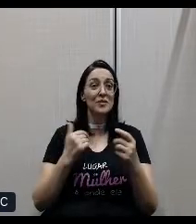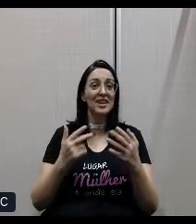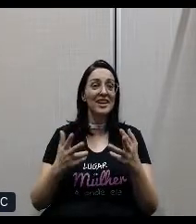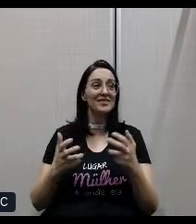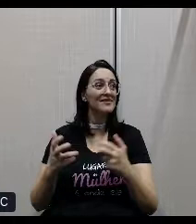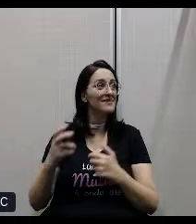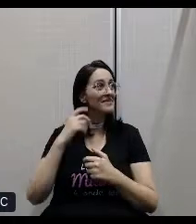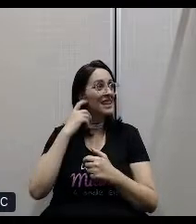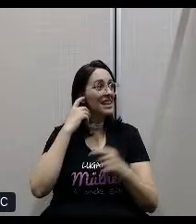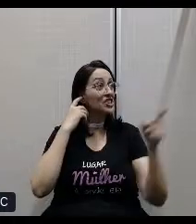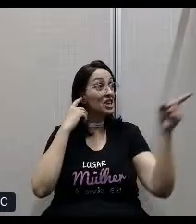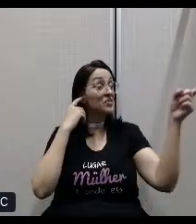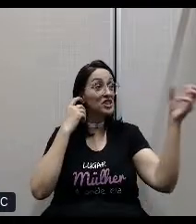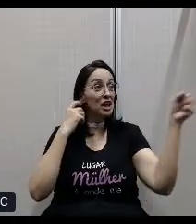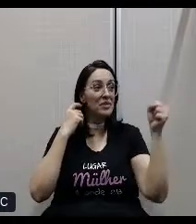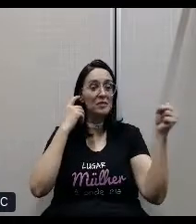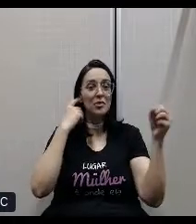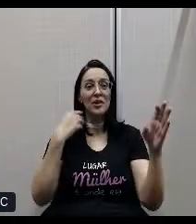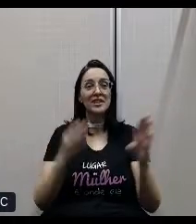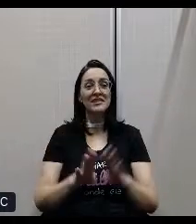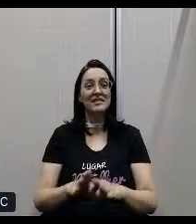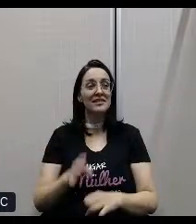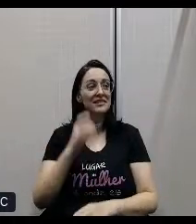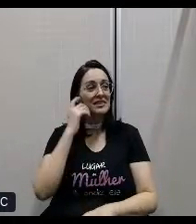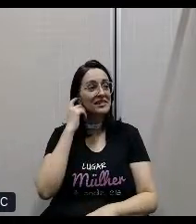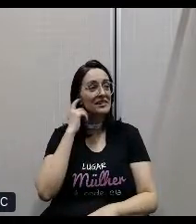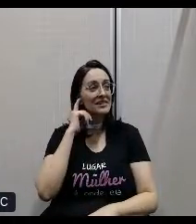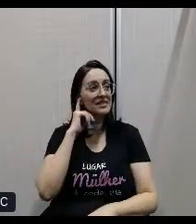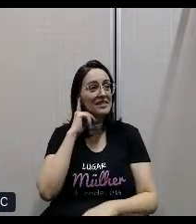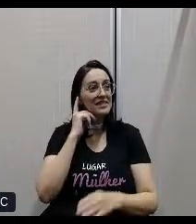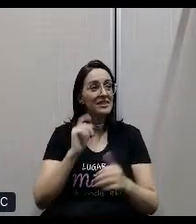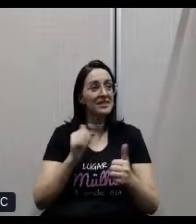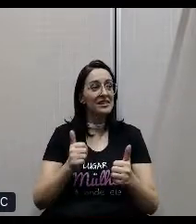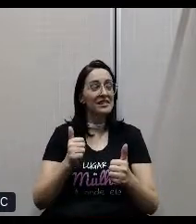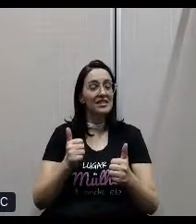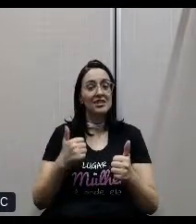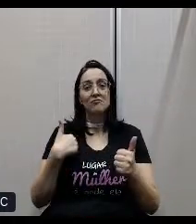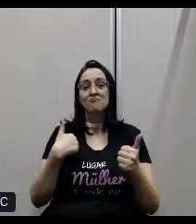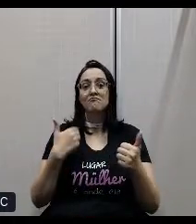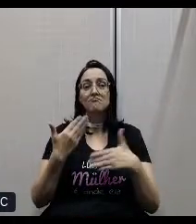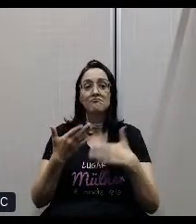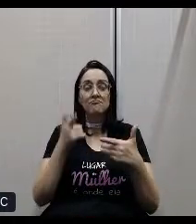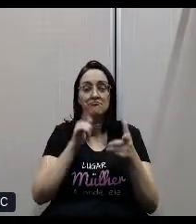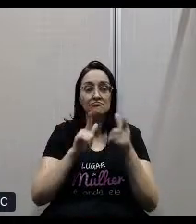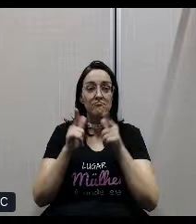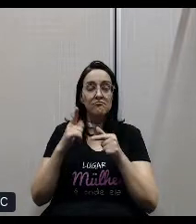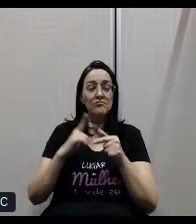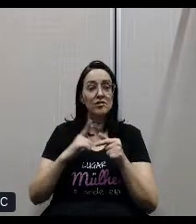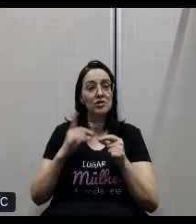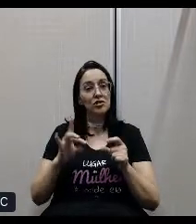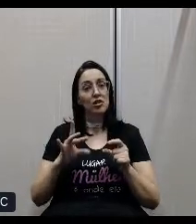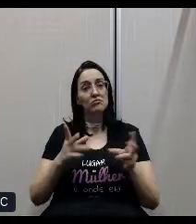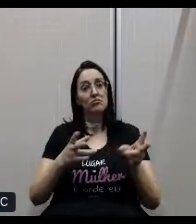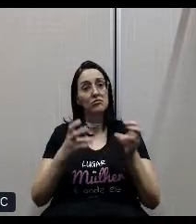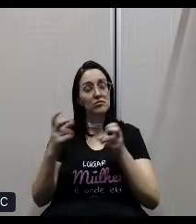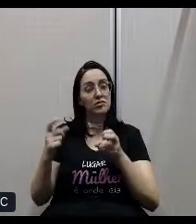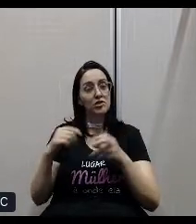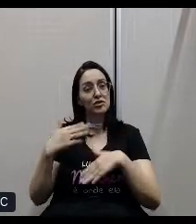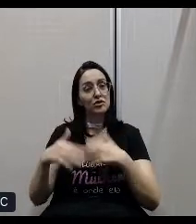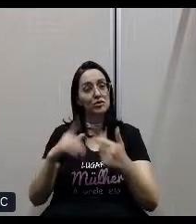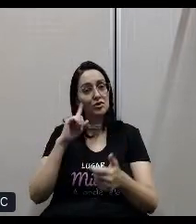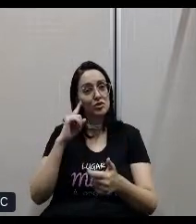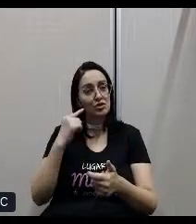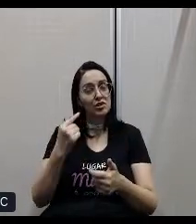tornar essa vivência próxima a todas as pessoas, eu acho que é o que a gente se propõe aqui, não só hoje, mas como todos os dias, quando a gente fala